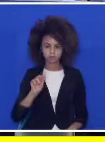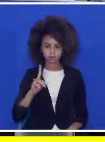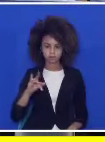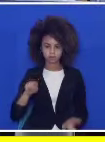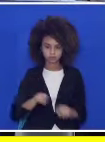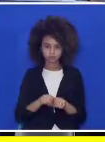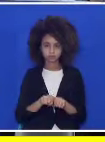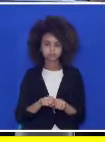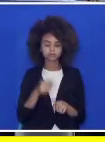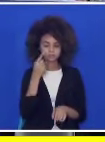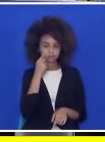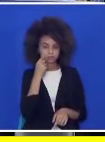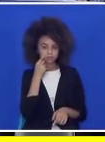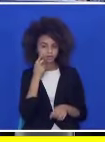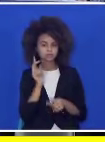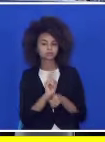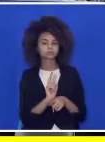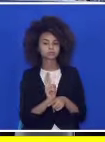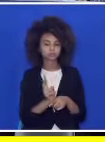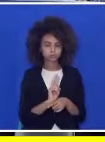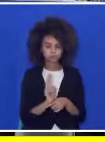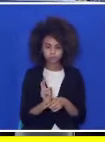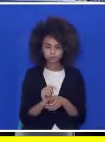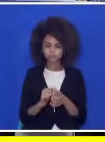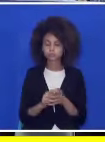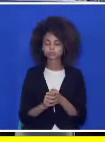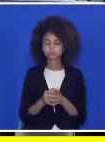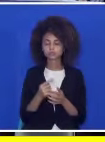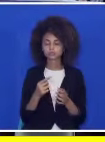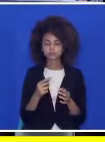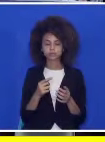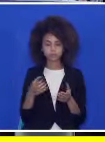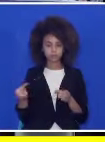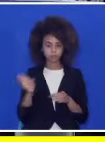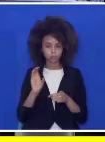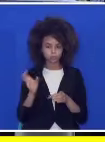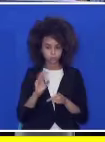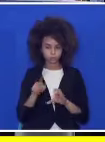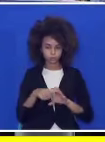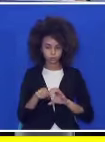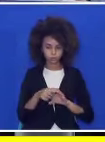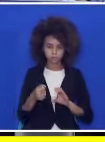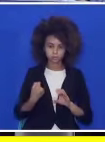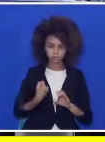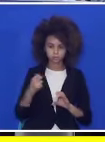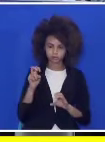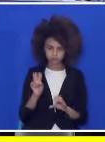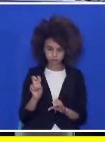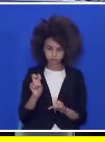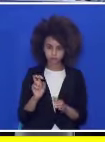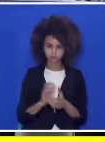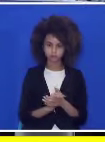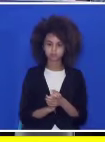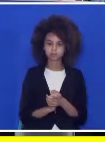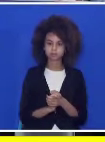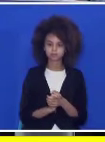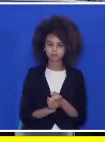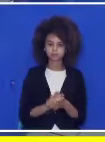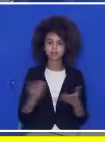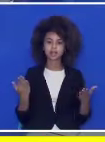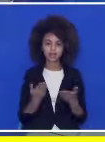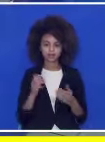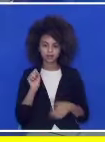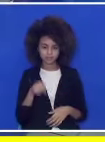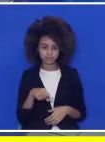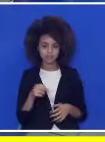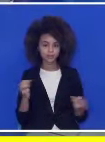Thaís, acompanharam de perto este procedimento de reabastecimento do suporte do globo número 5 para o sorteio do time do coração. Agora